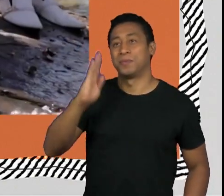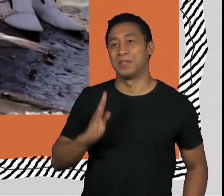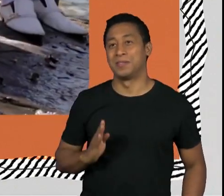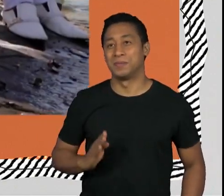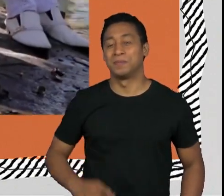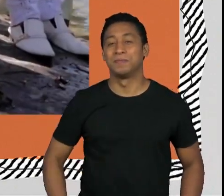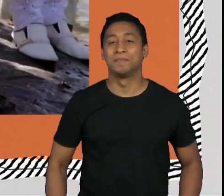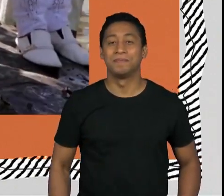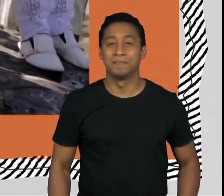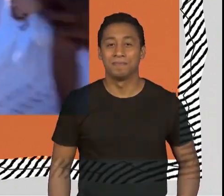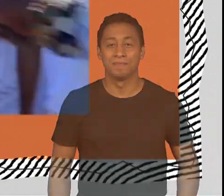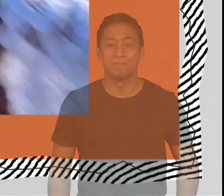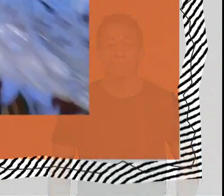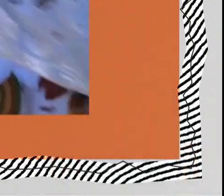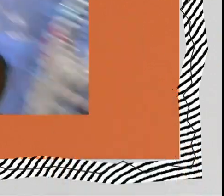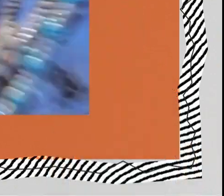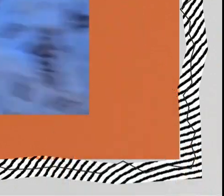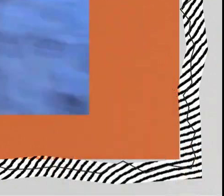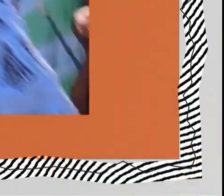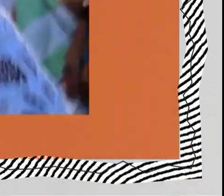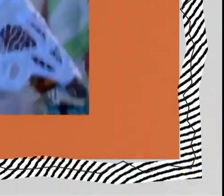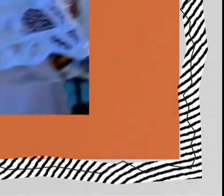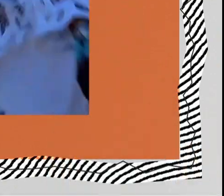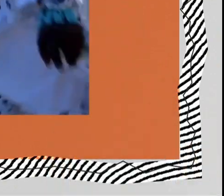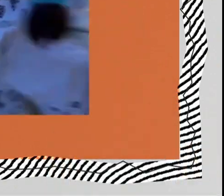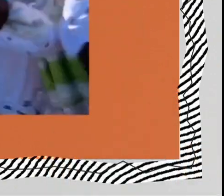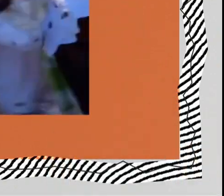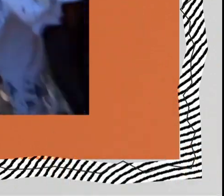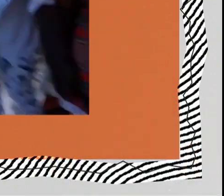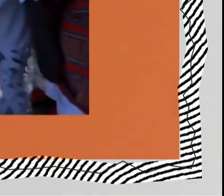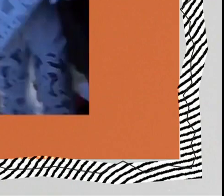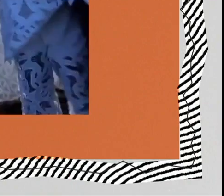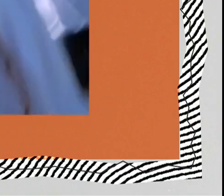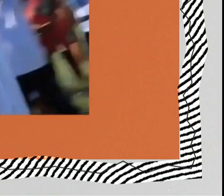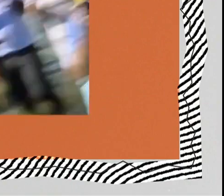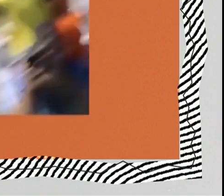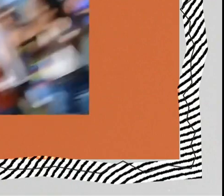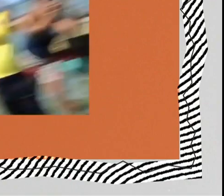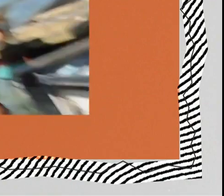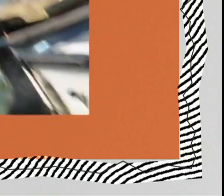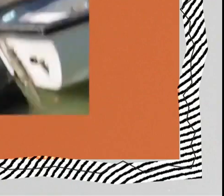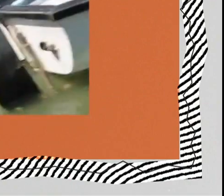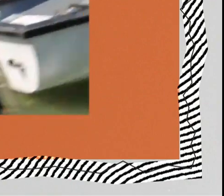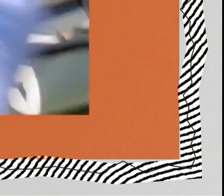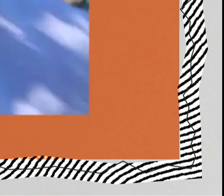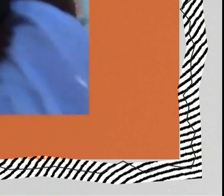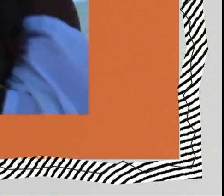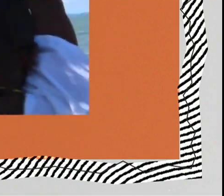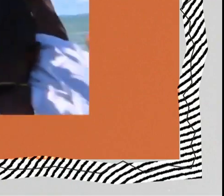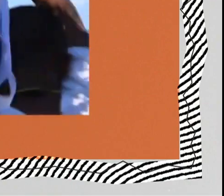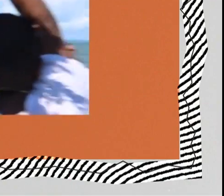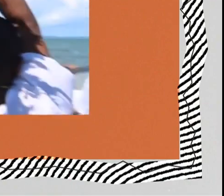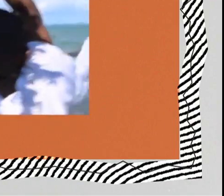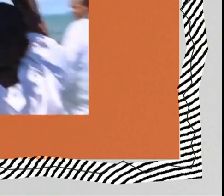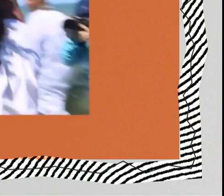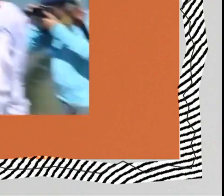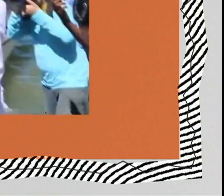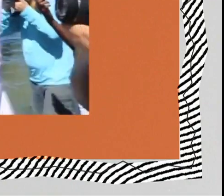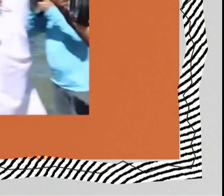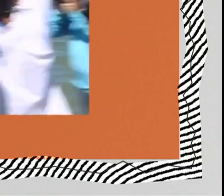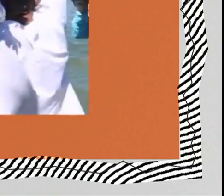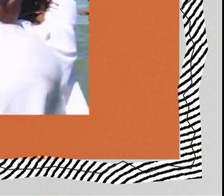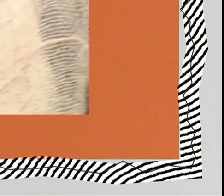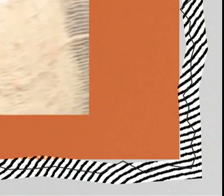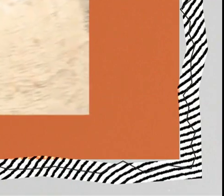Macotogã, meu pai, minha tradição, a benção e a Lídia,